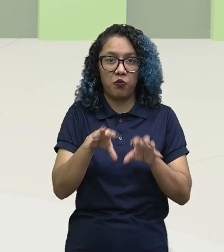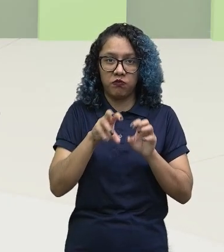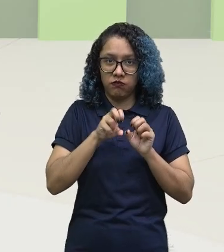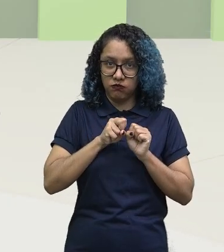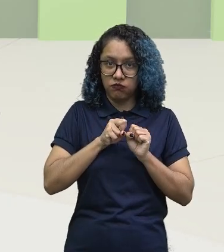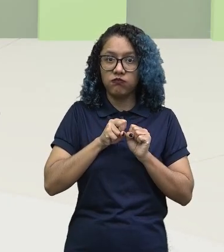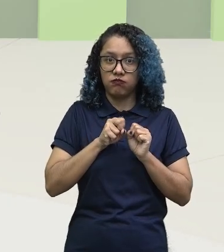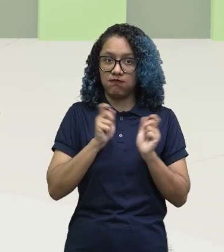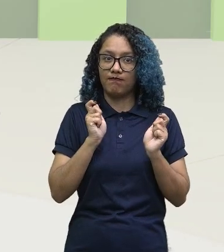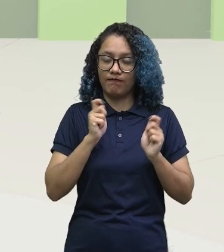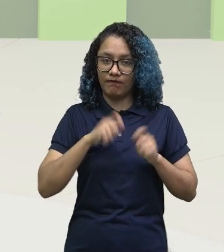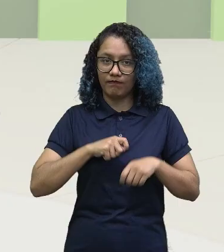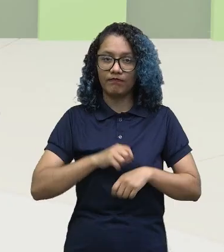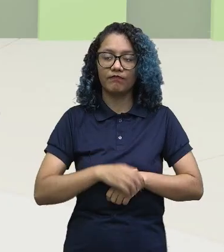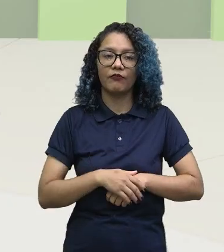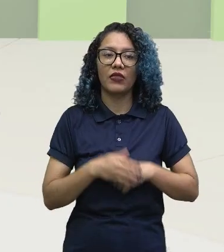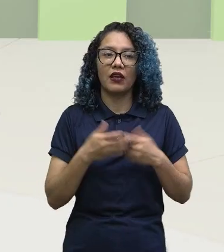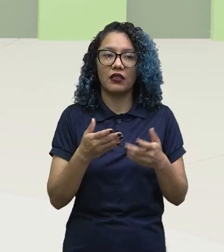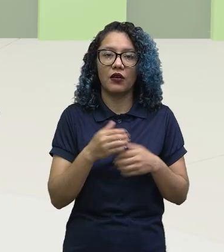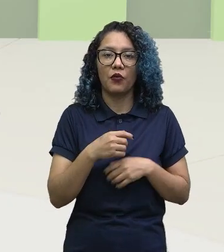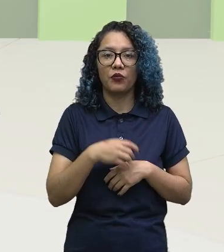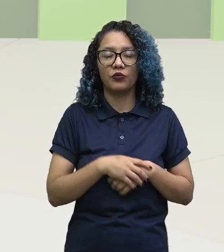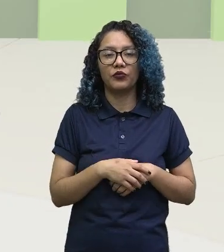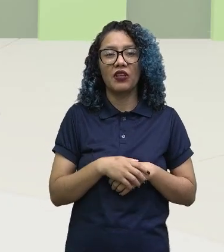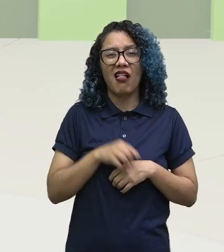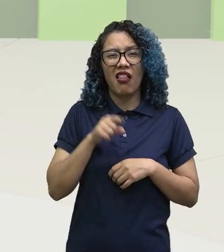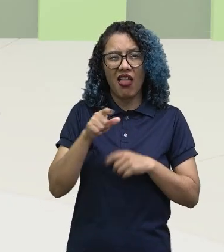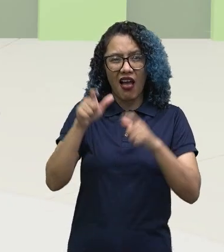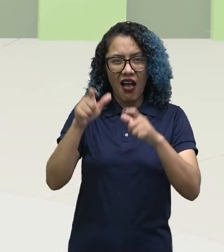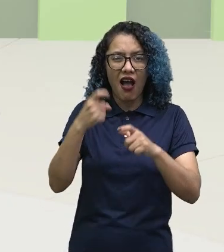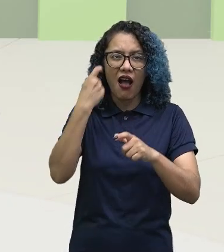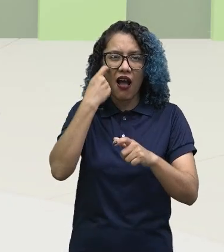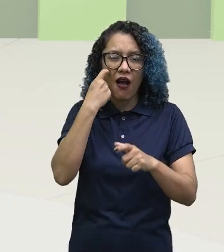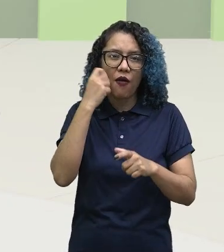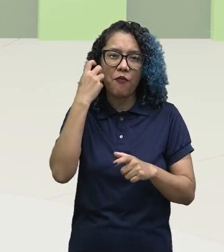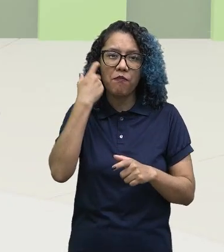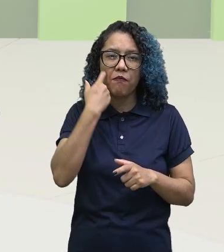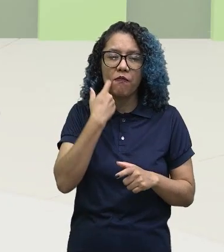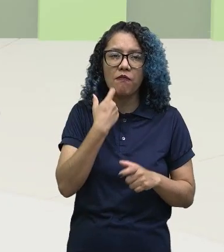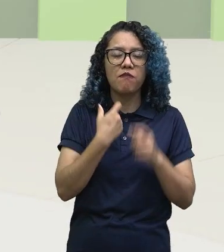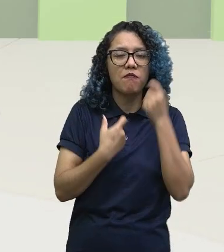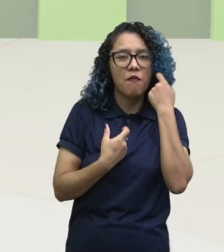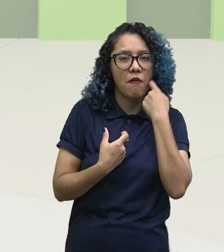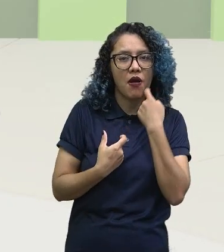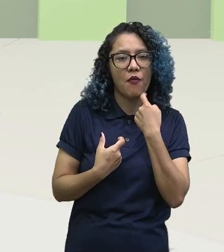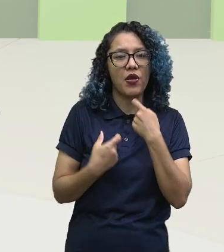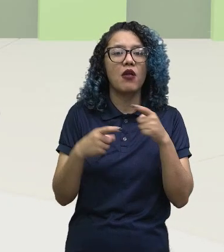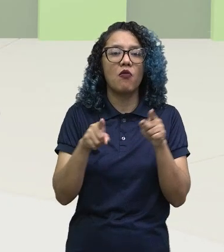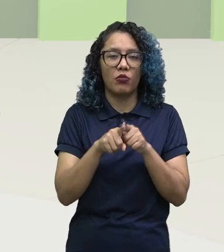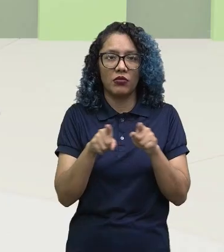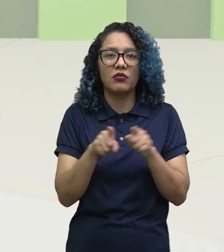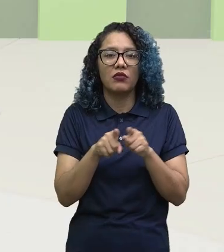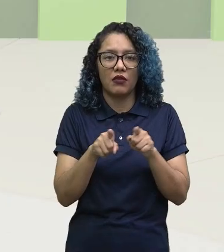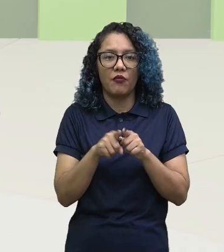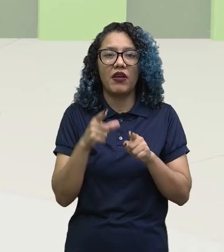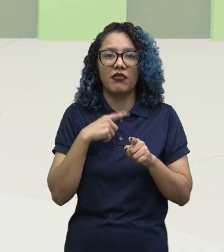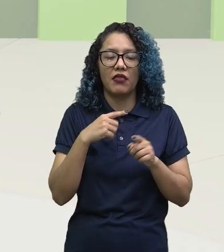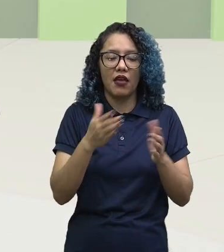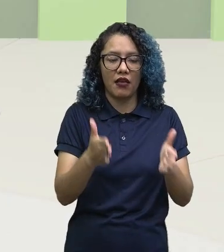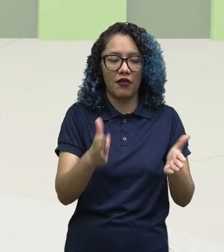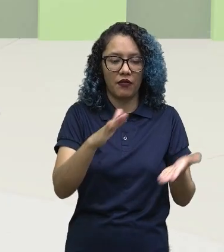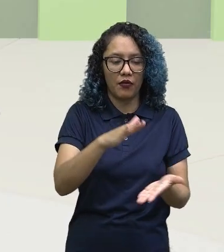tá? Então, no barbeiro, a gente tem essas caixas, claro, para descarte,